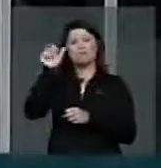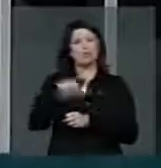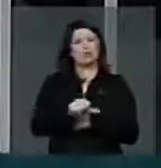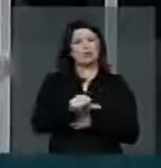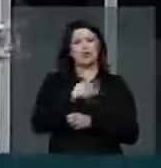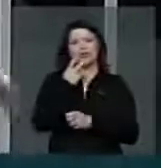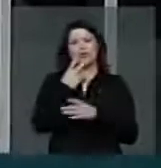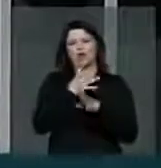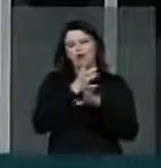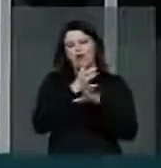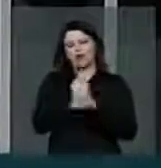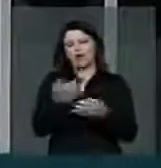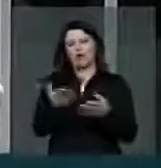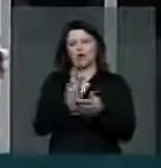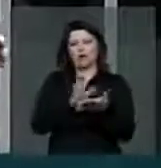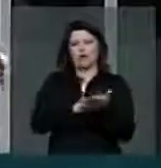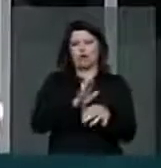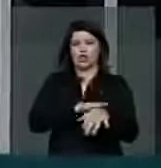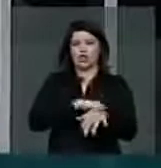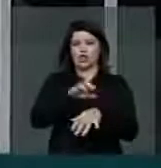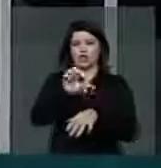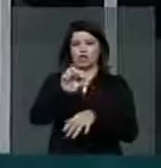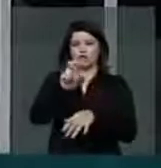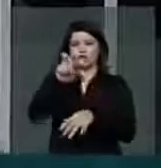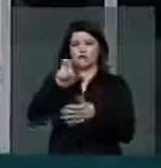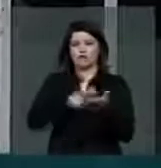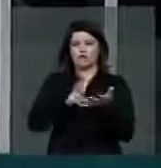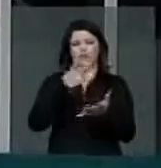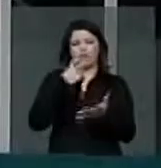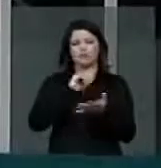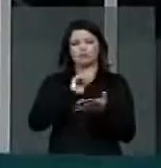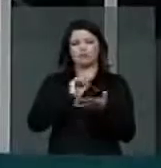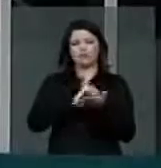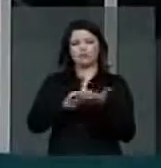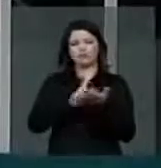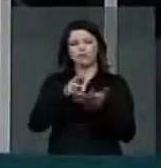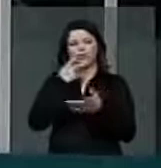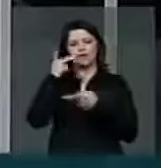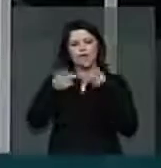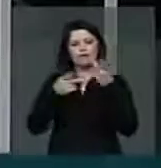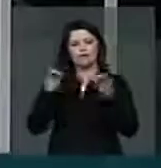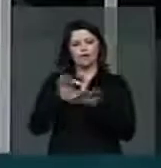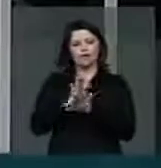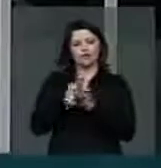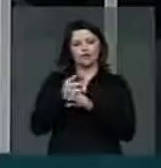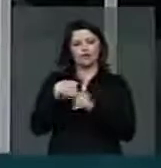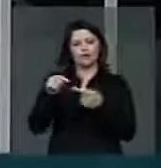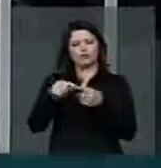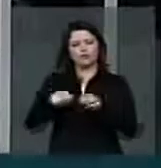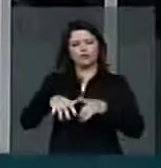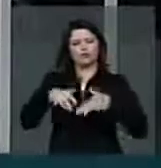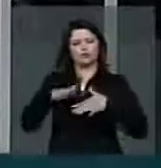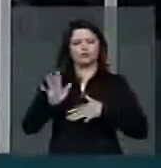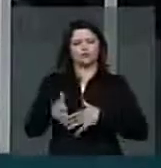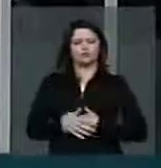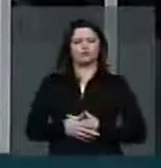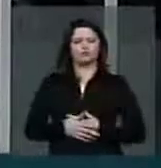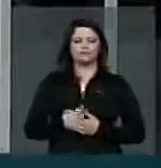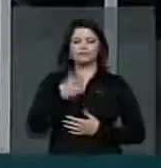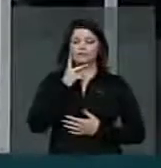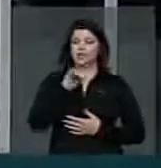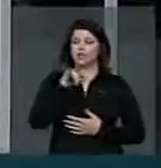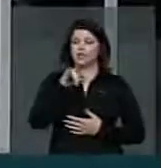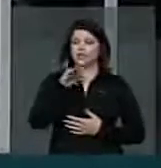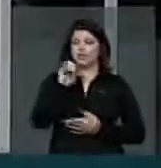Foi atualizada agora às 9h06, eu já estava com o meu pronunciamento pronto e estava aqui no plenário. O índice de